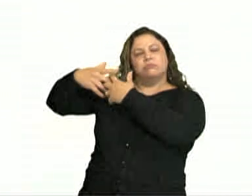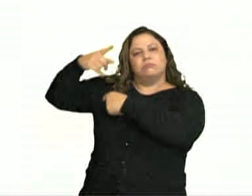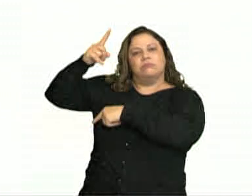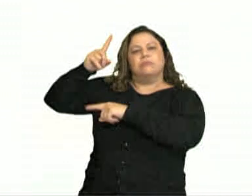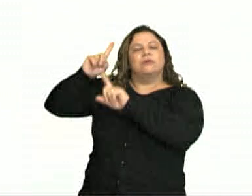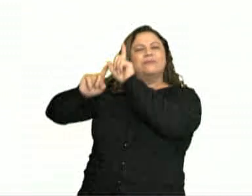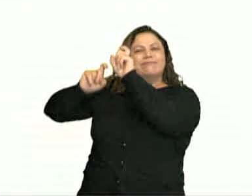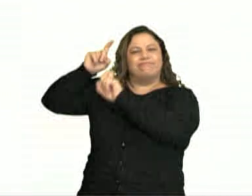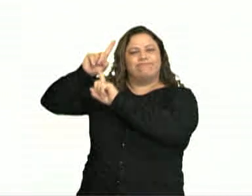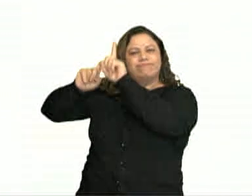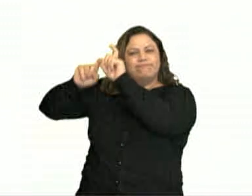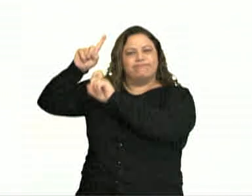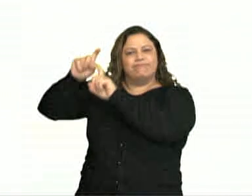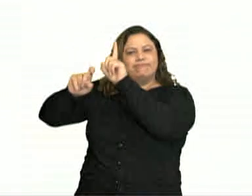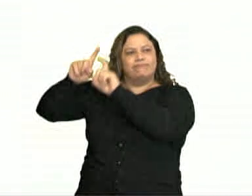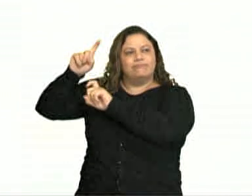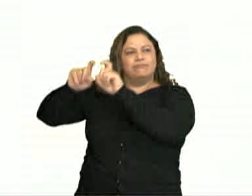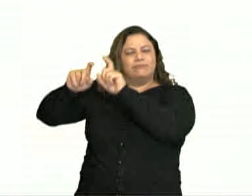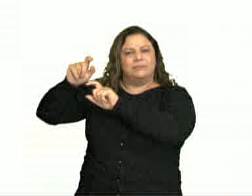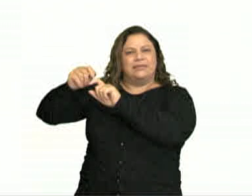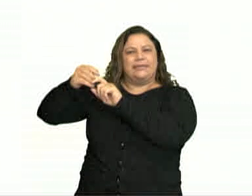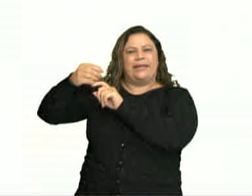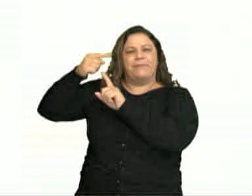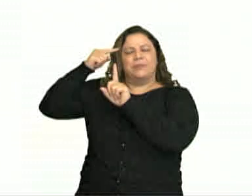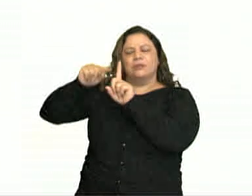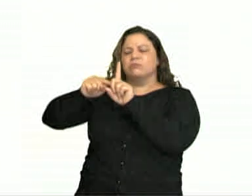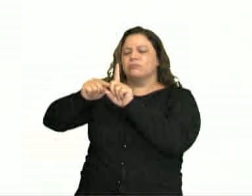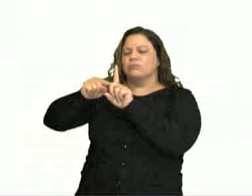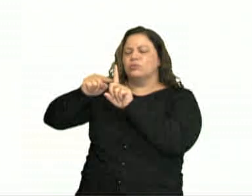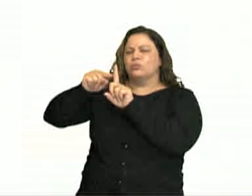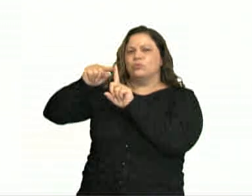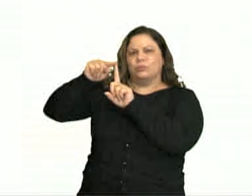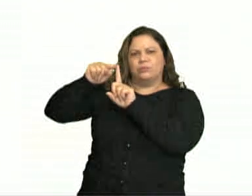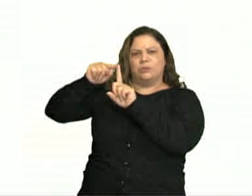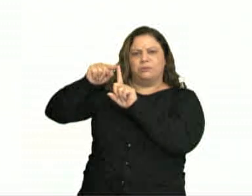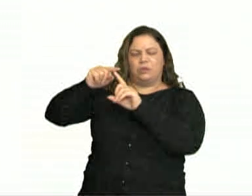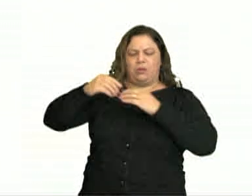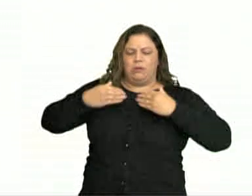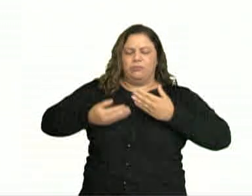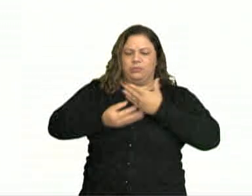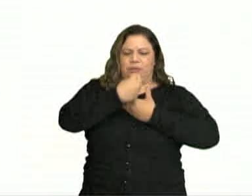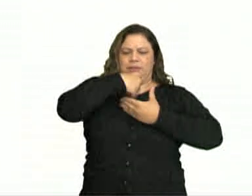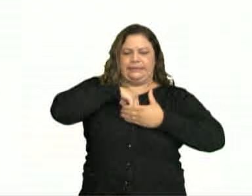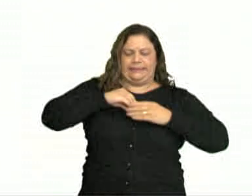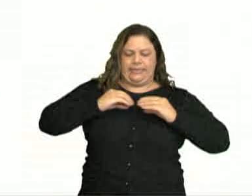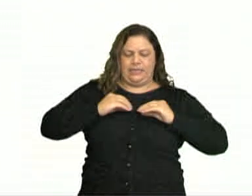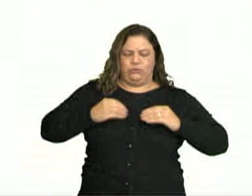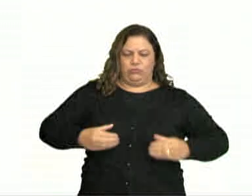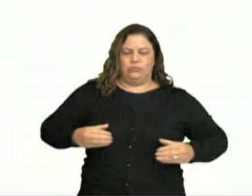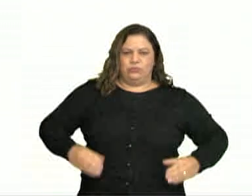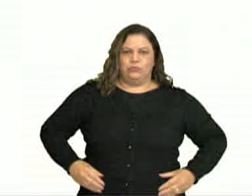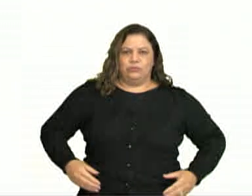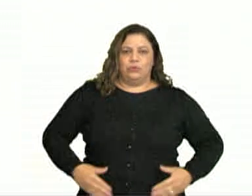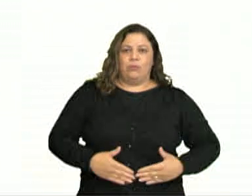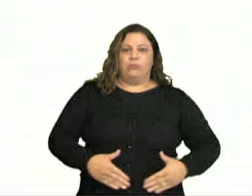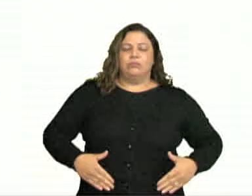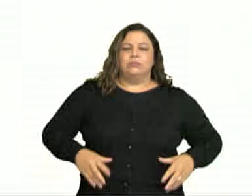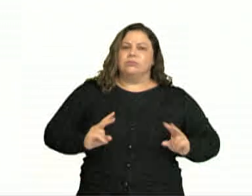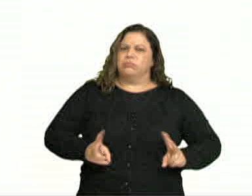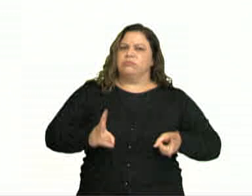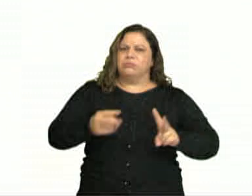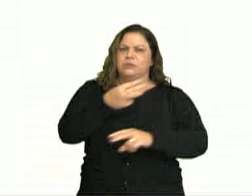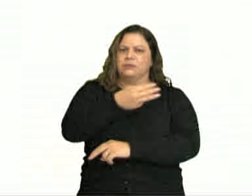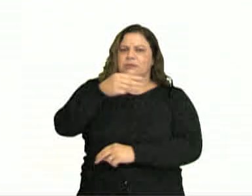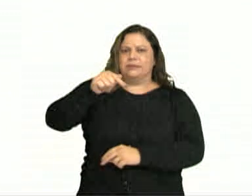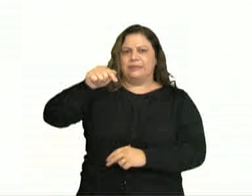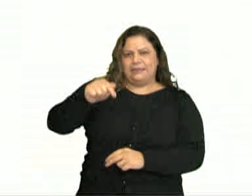hipotálamo, que age como um termostato, ajustando para manter os órgãos internos a em torno de 37 graus Celsius.